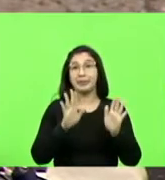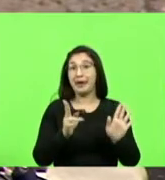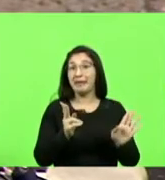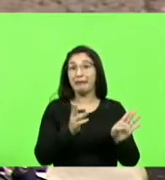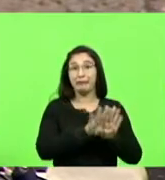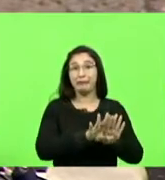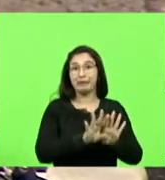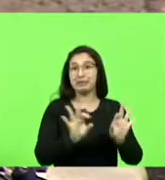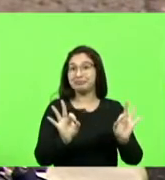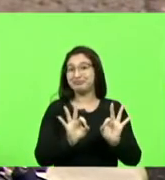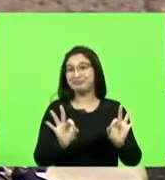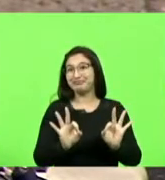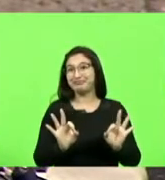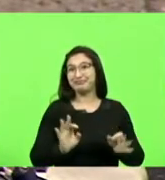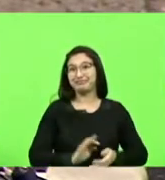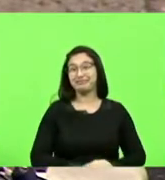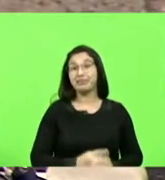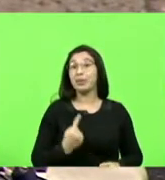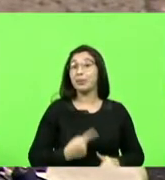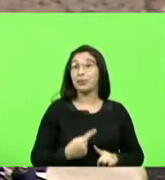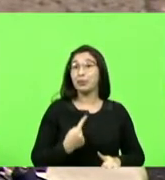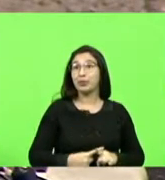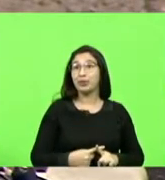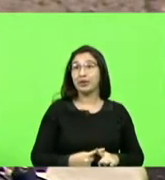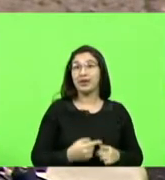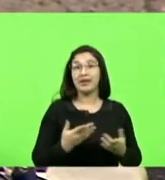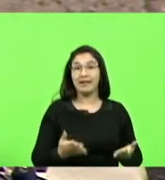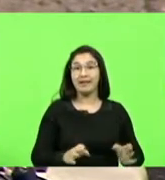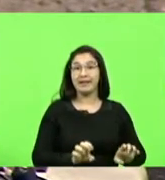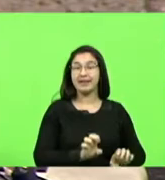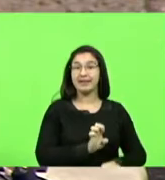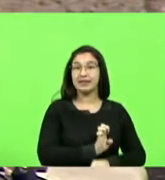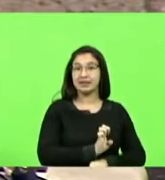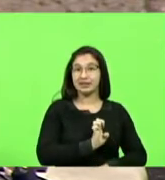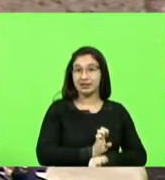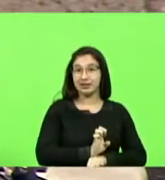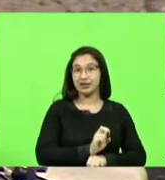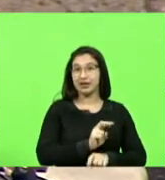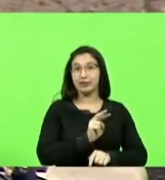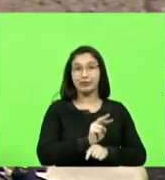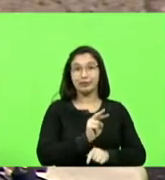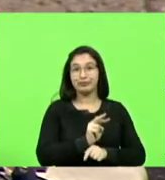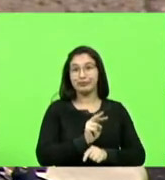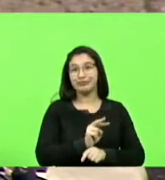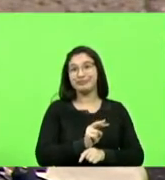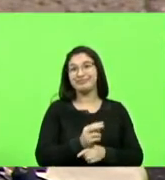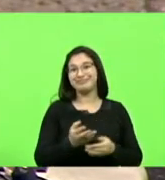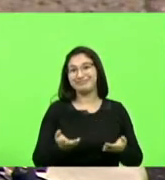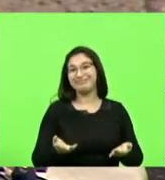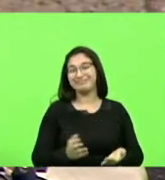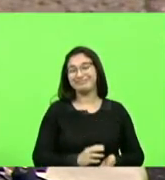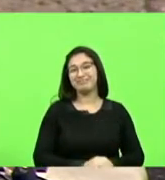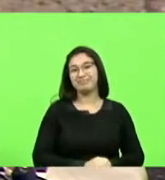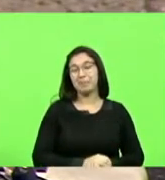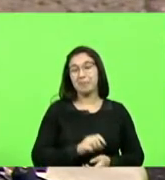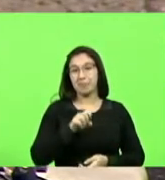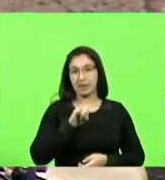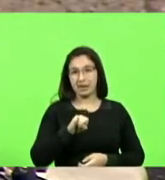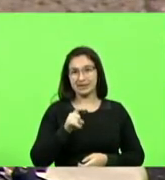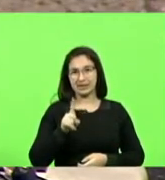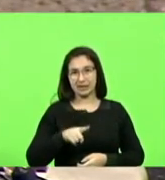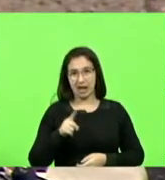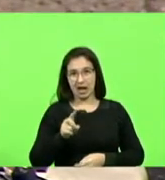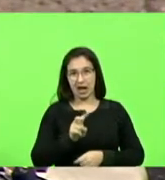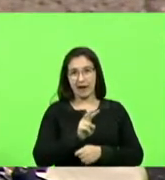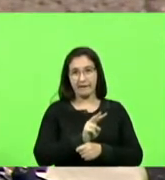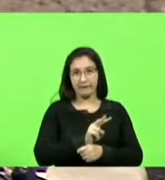não acontecia nada. Por quê? Porque é o Estado fiscalizando o Estado, isso não funciona. Porque se fosse a mesma